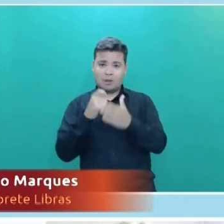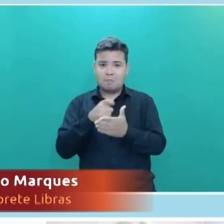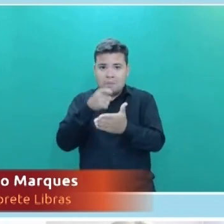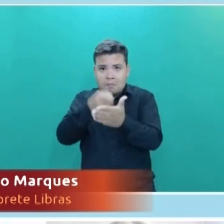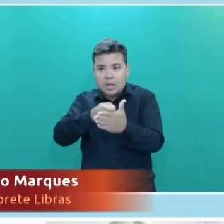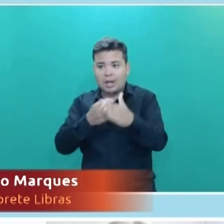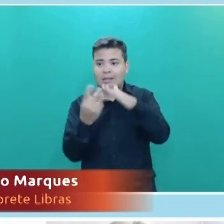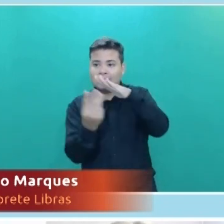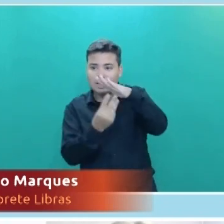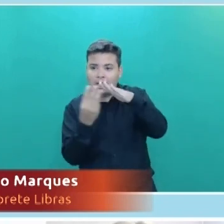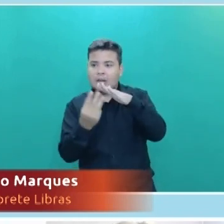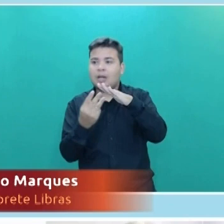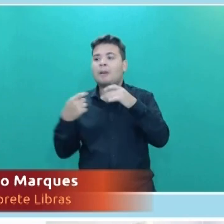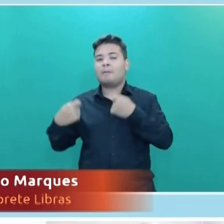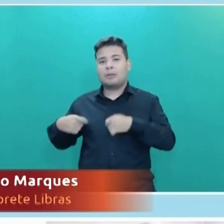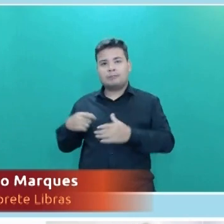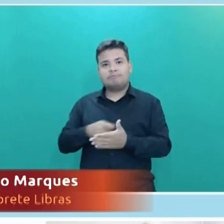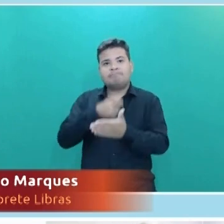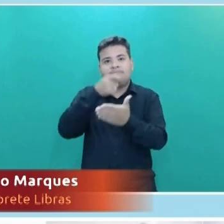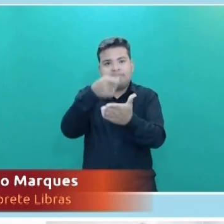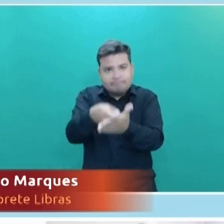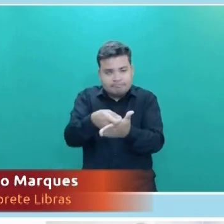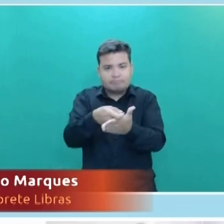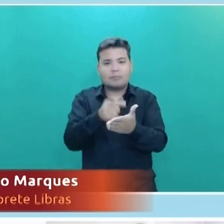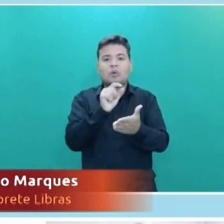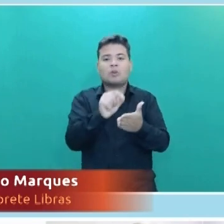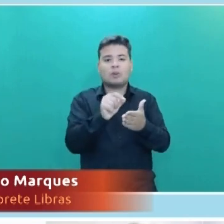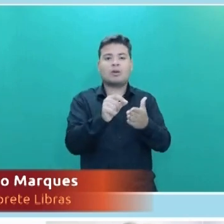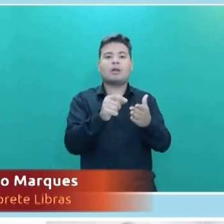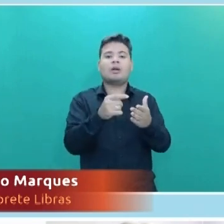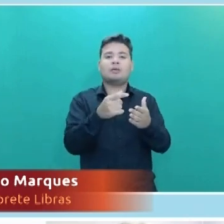de verbas rescisórias, e a condenação para